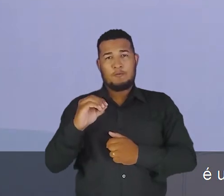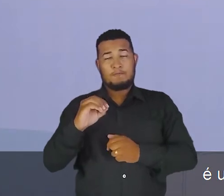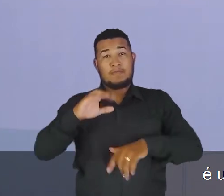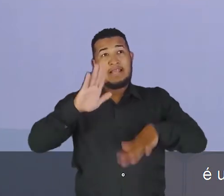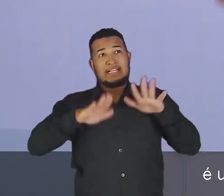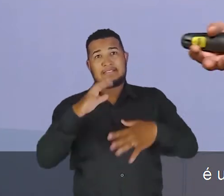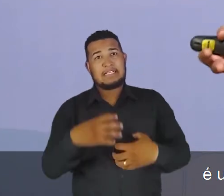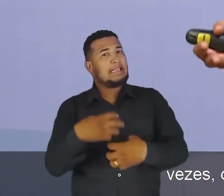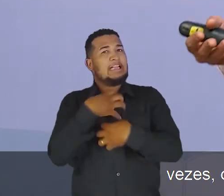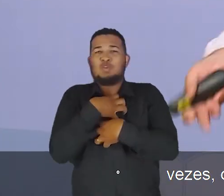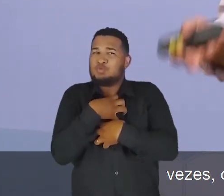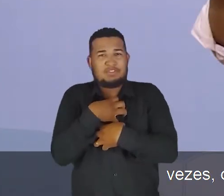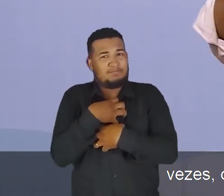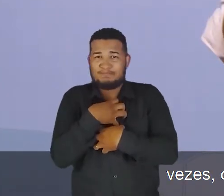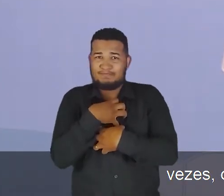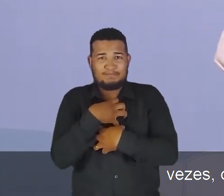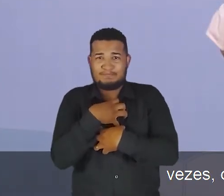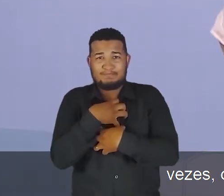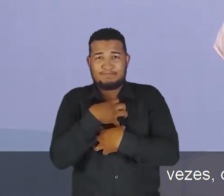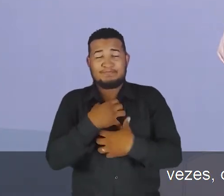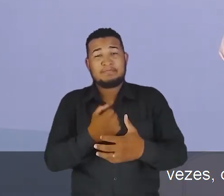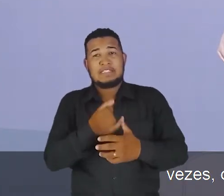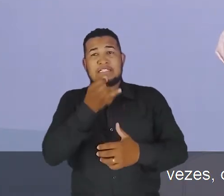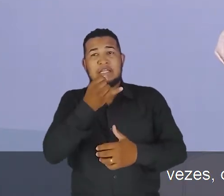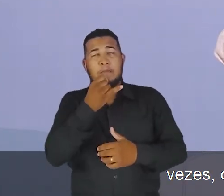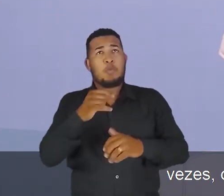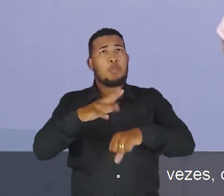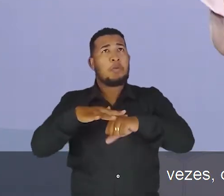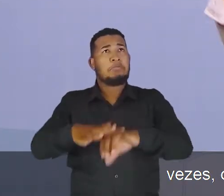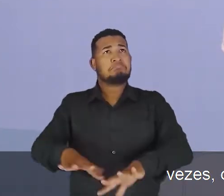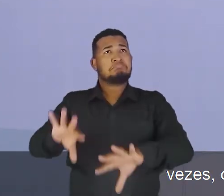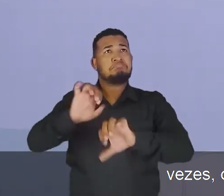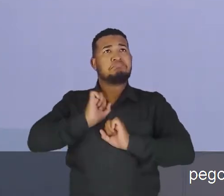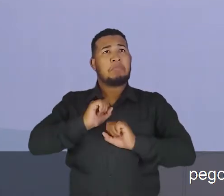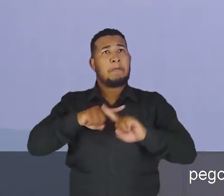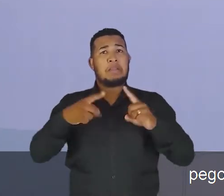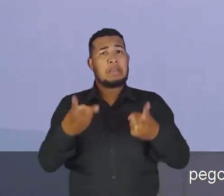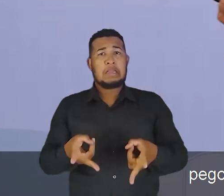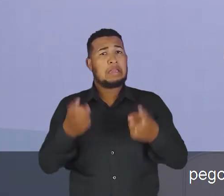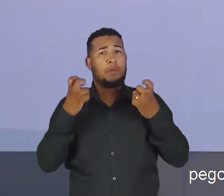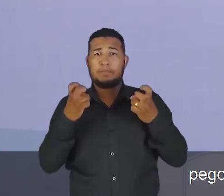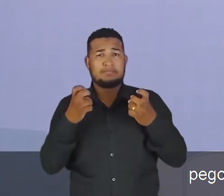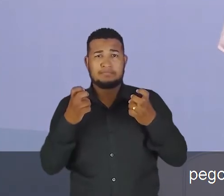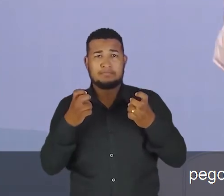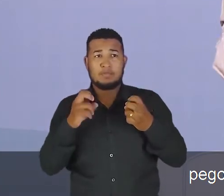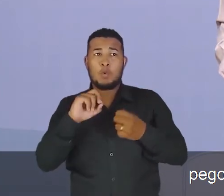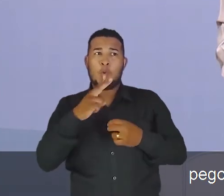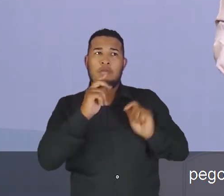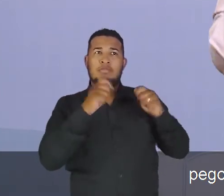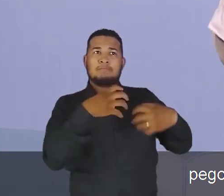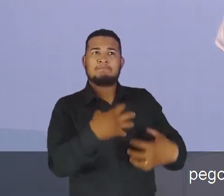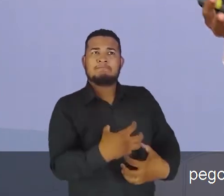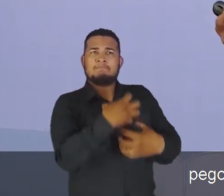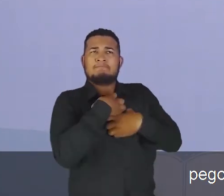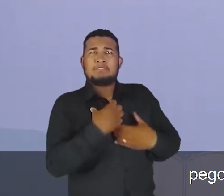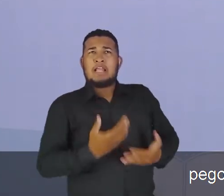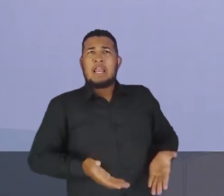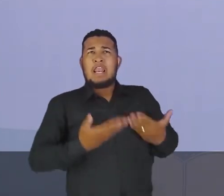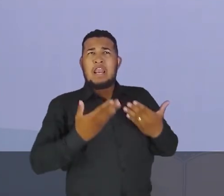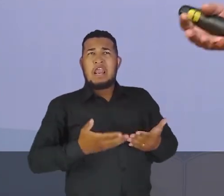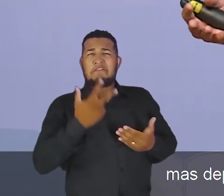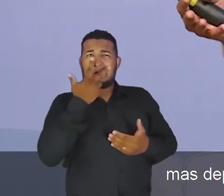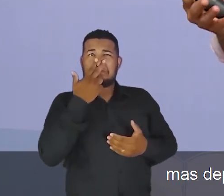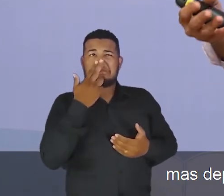assintomática, né, em algumas vezes. Ou seja, você pega essa doença e nem percebe que você pegou. Ou ela pode apresentar sintomas tão leves que